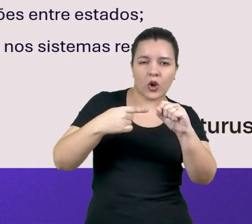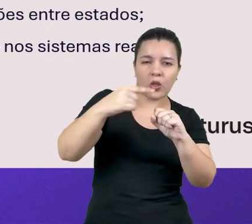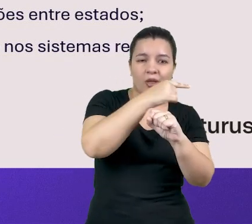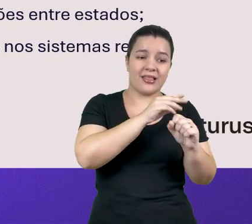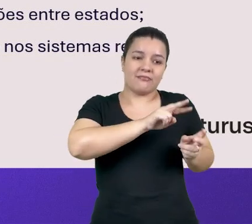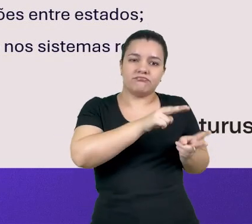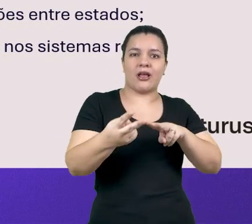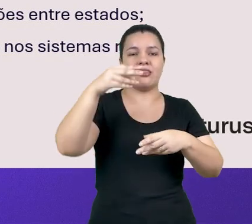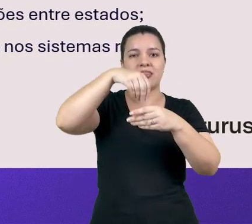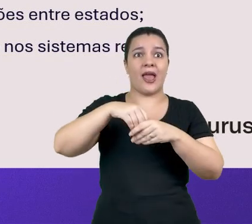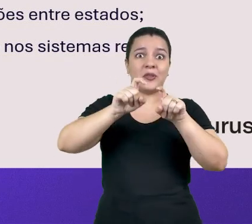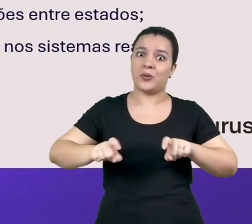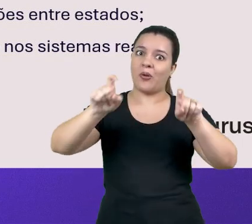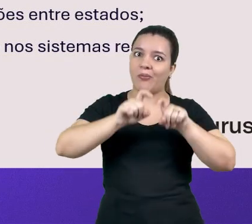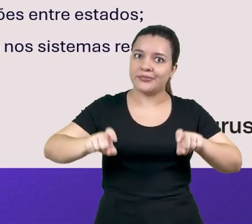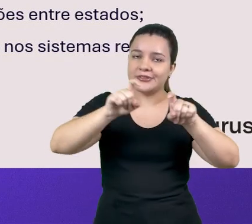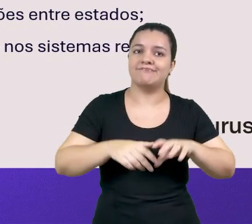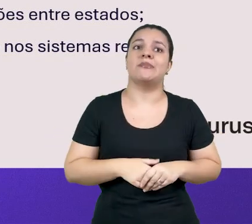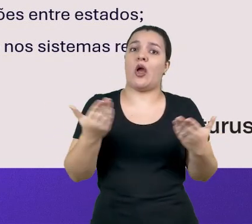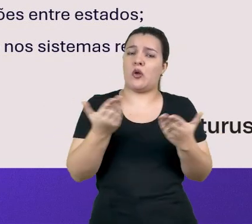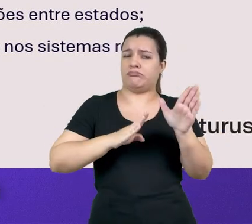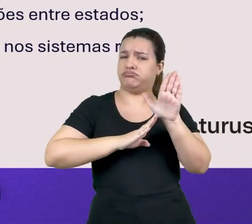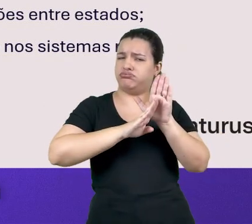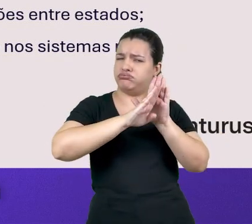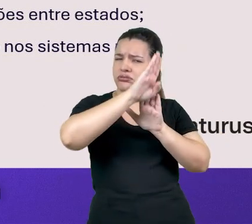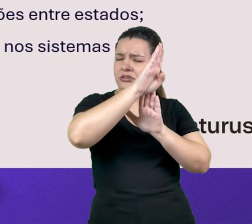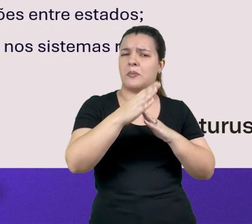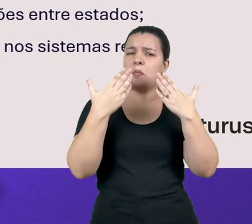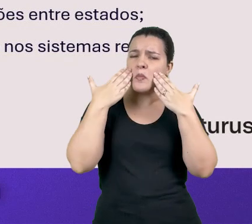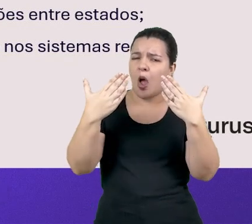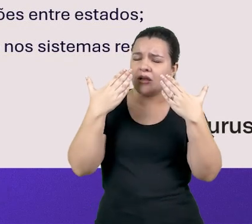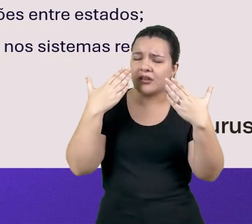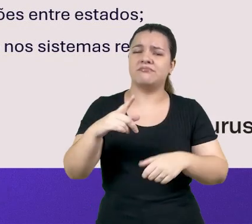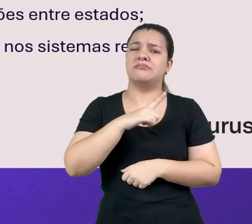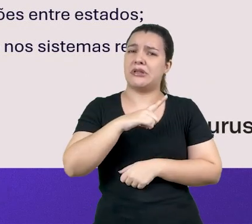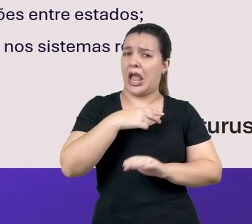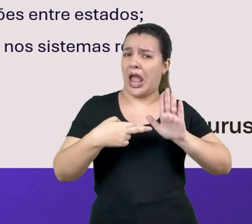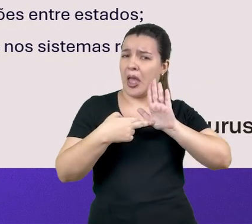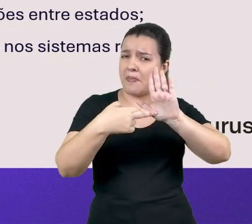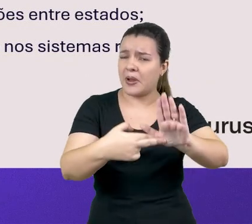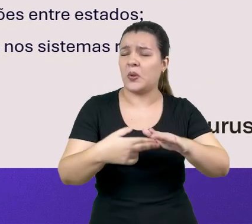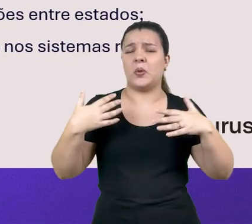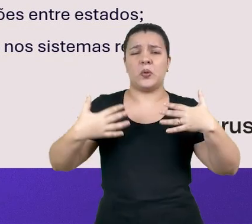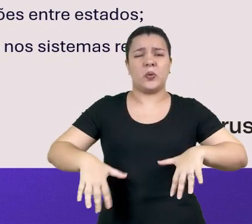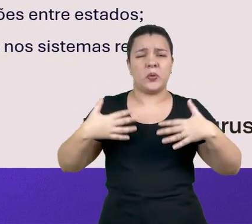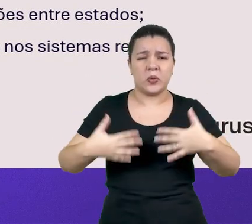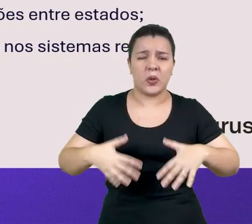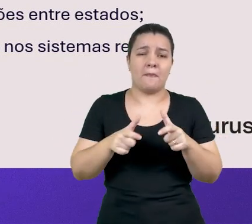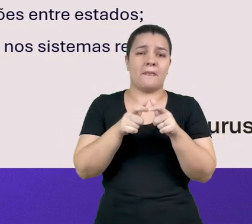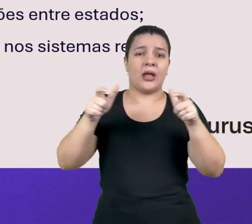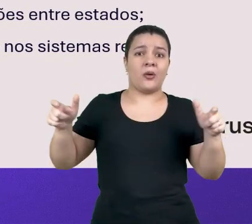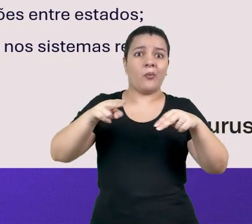vem também ganhando bastante crescimento, vem apresentando um crescimento bem representativo, devido